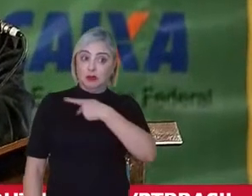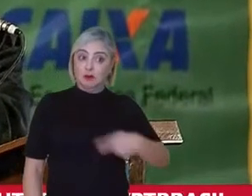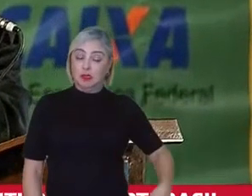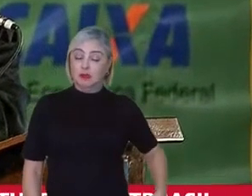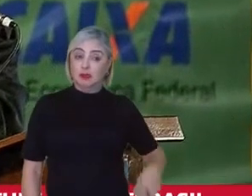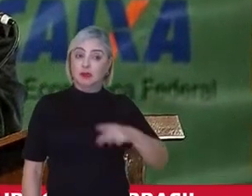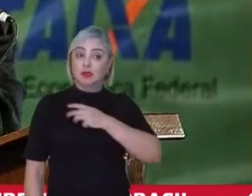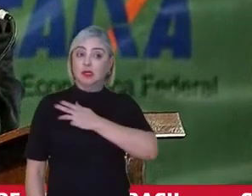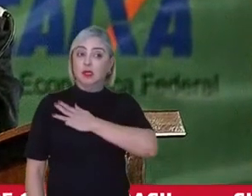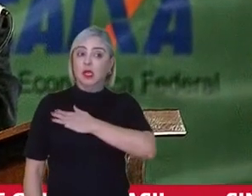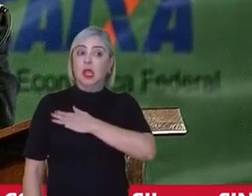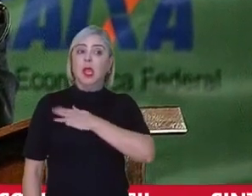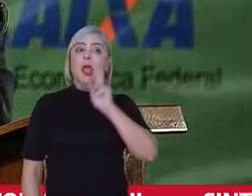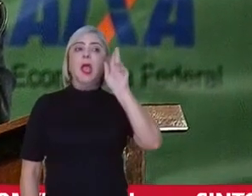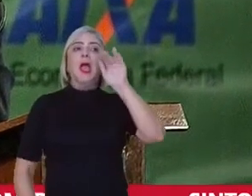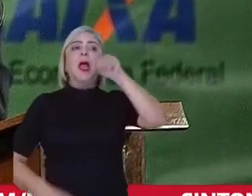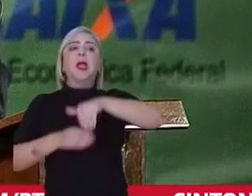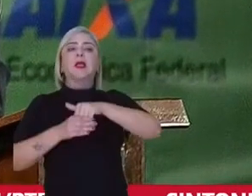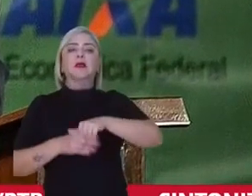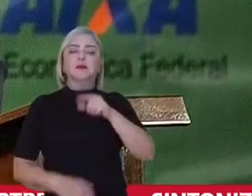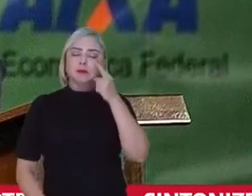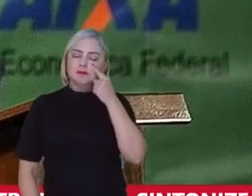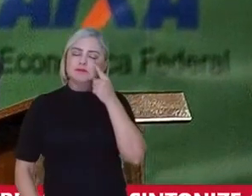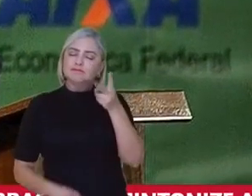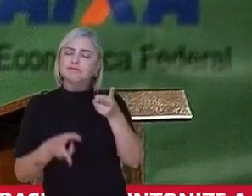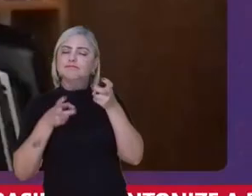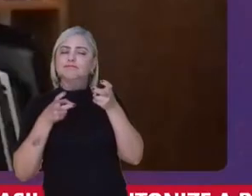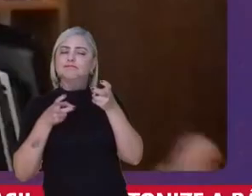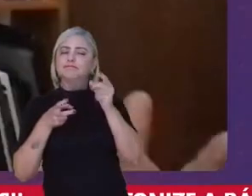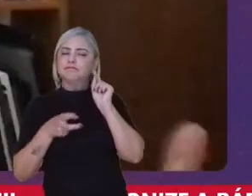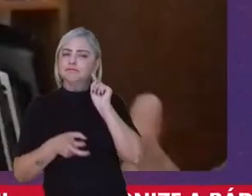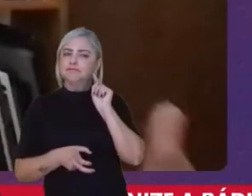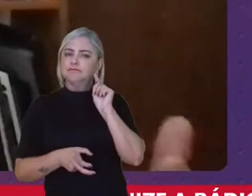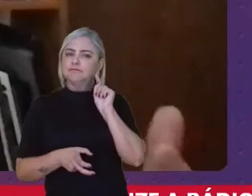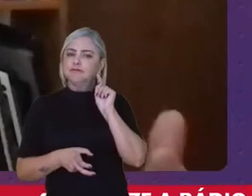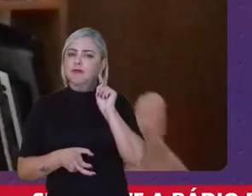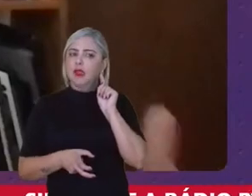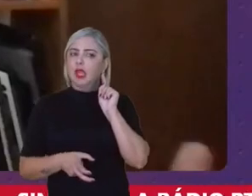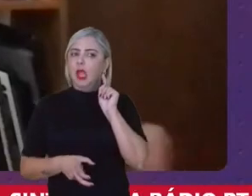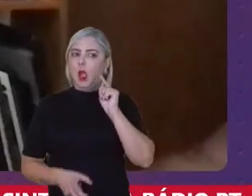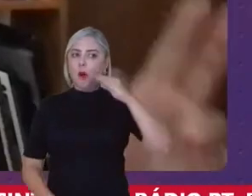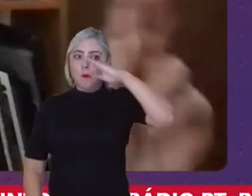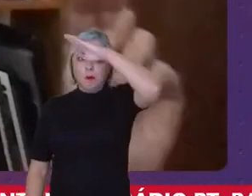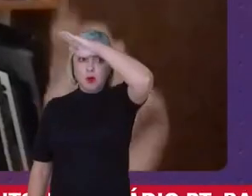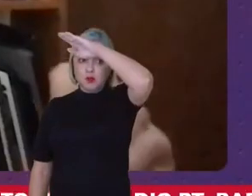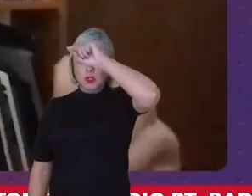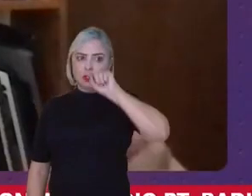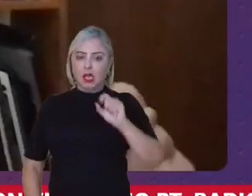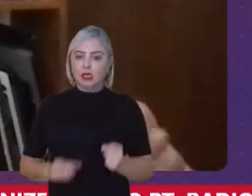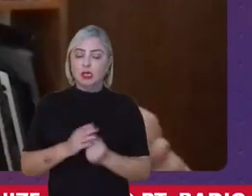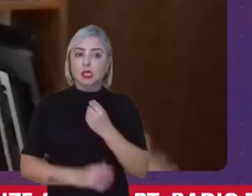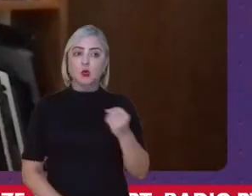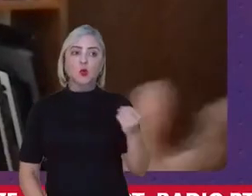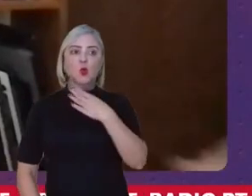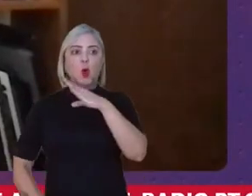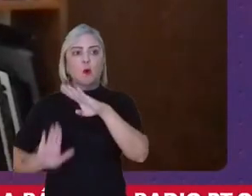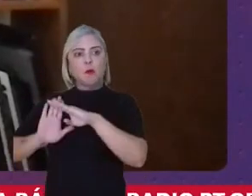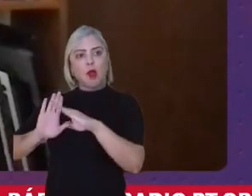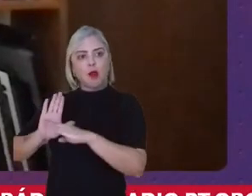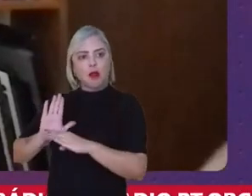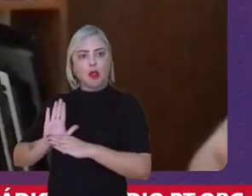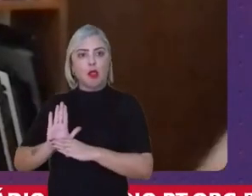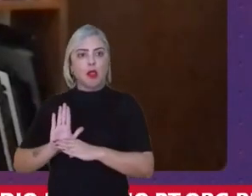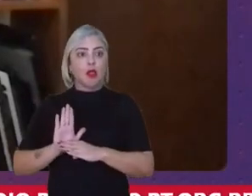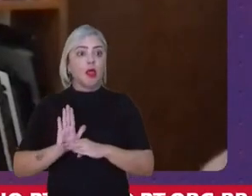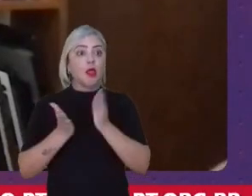Tem gente que fala assim, ele é eleitoreiro. Mas vejam bem, né? O Bolsonaro está criando um novo programa dele para